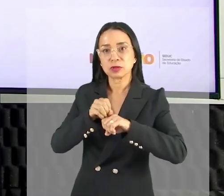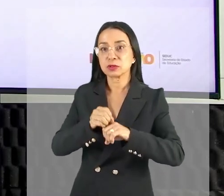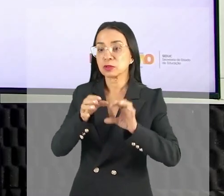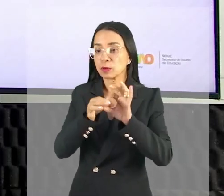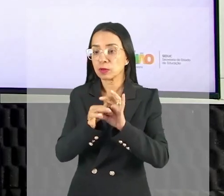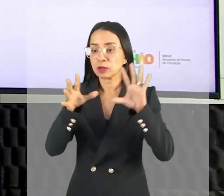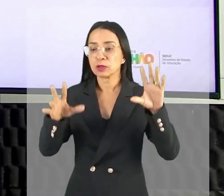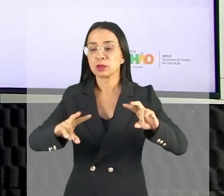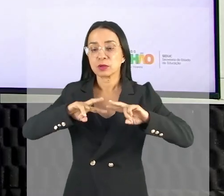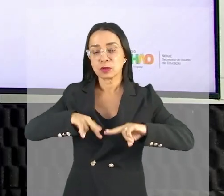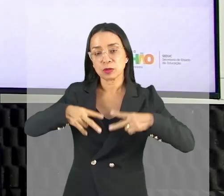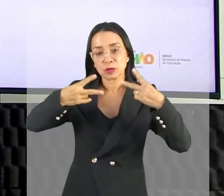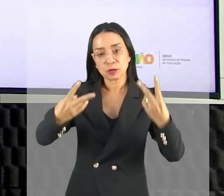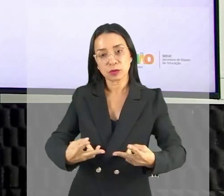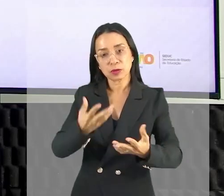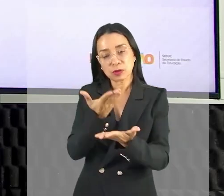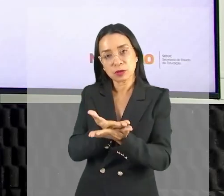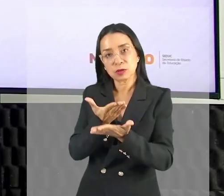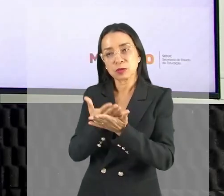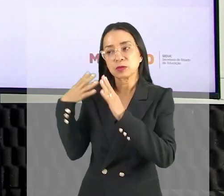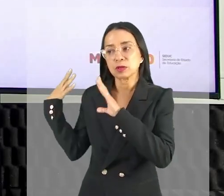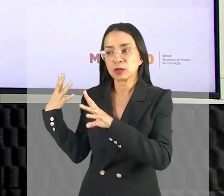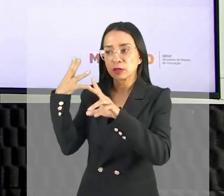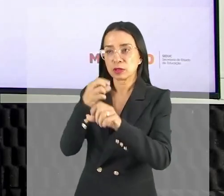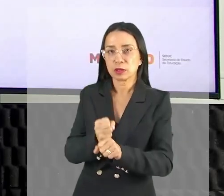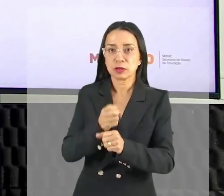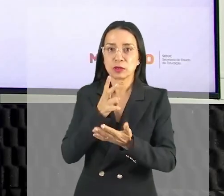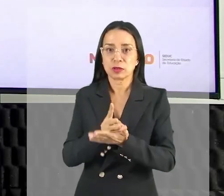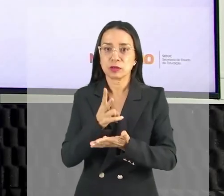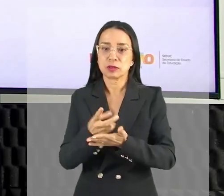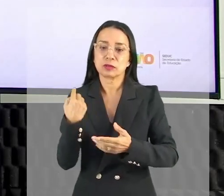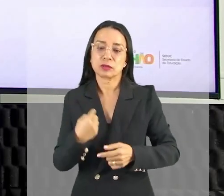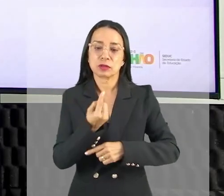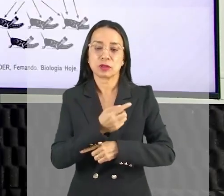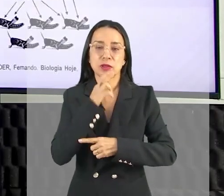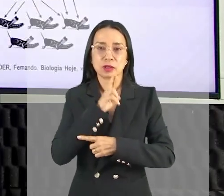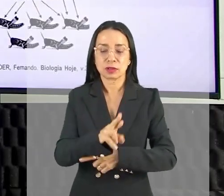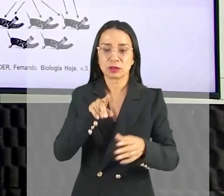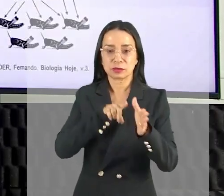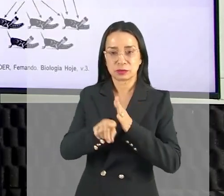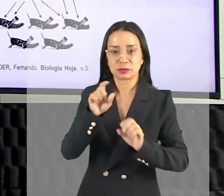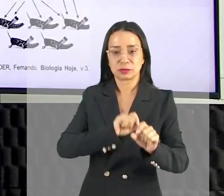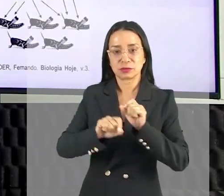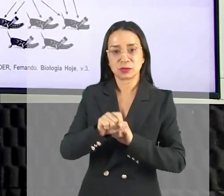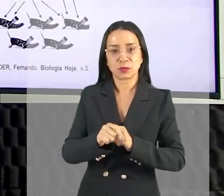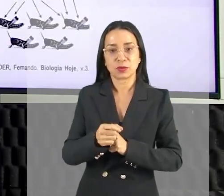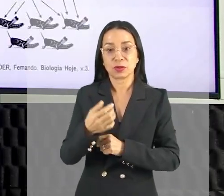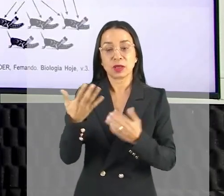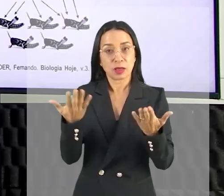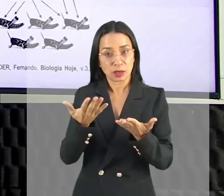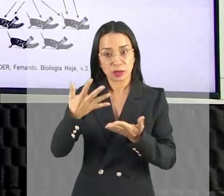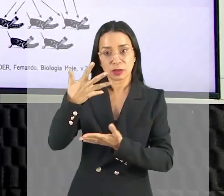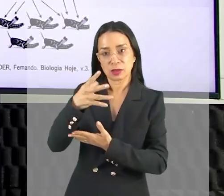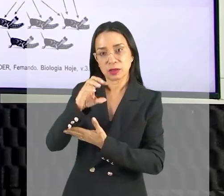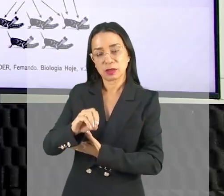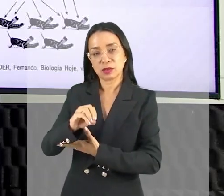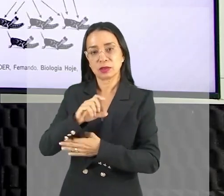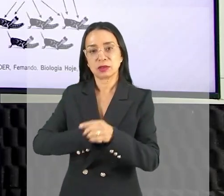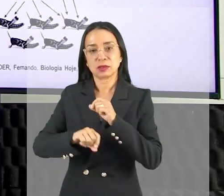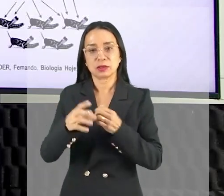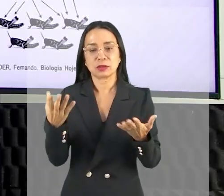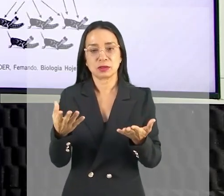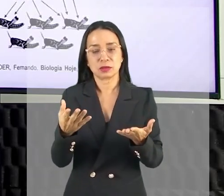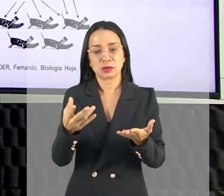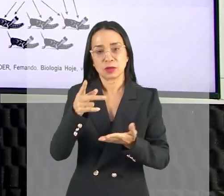tá? Estudem, revisem e vamos dar continuidade aqui à resolução das nossas questões, agora na questão 40, né,